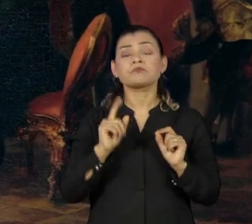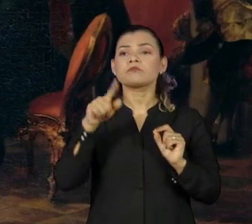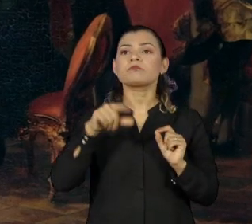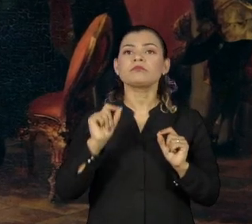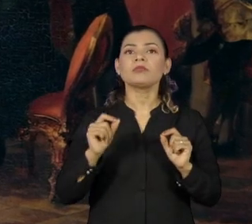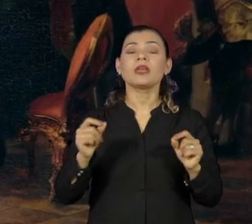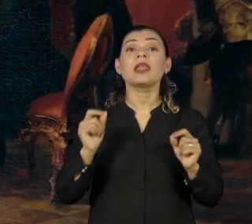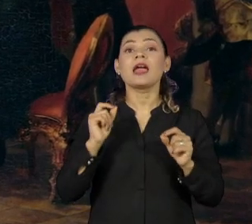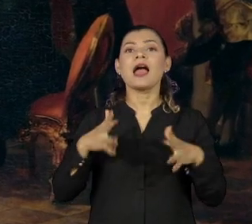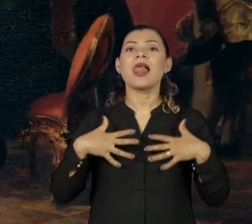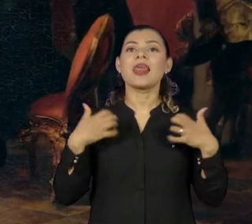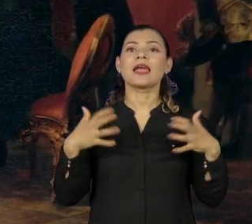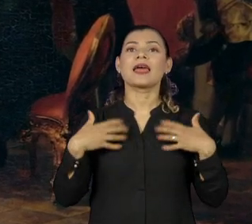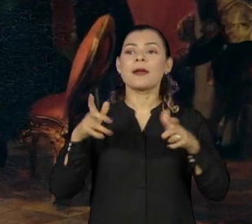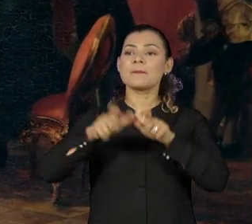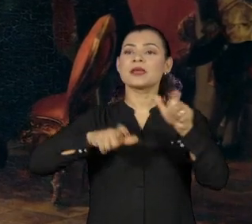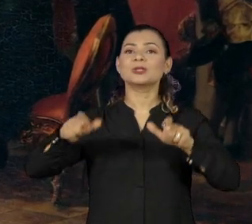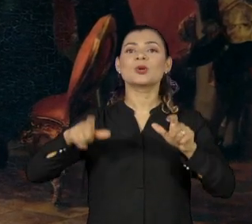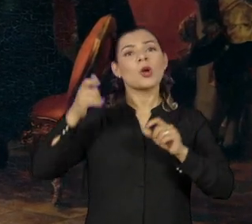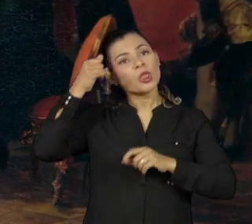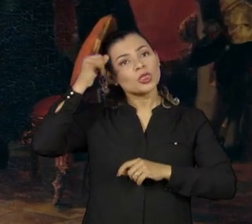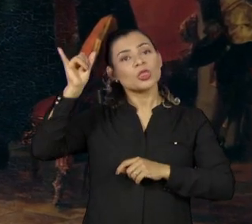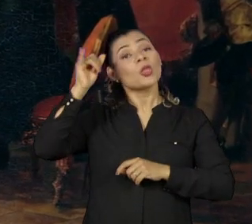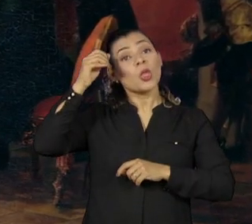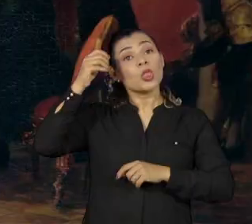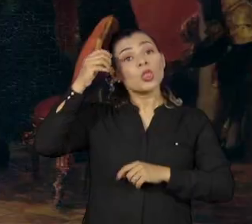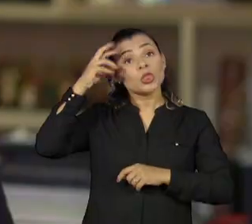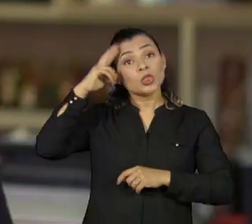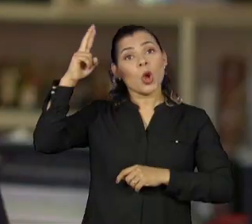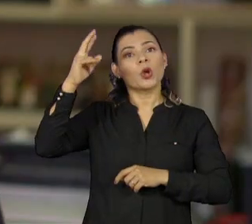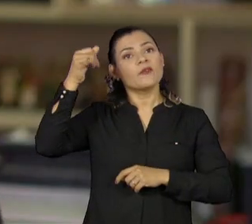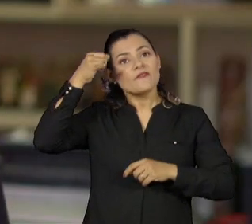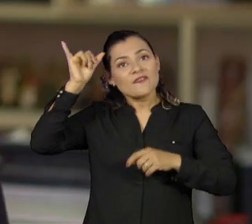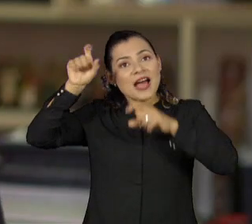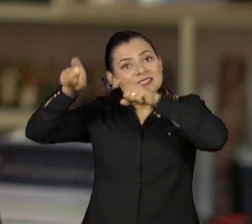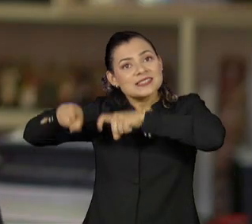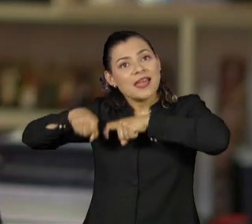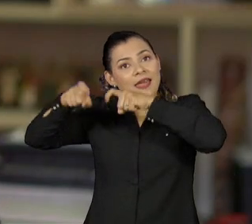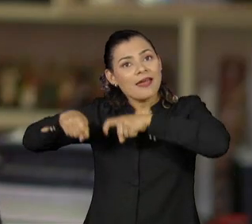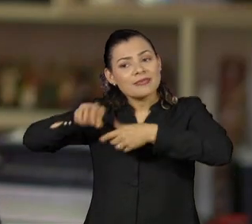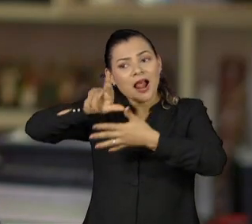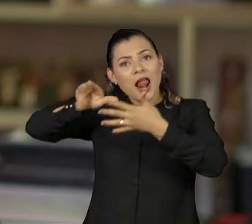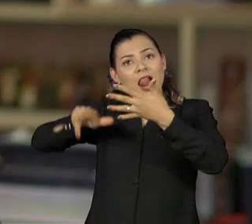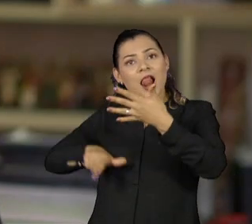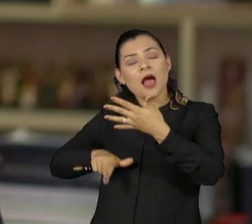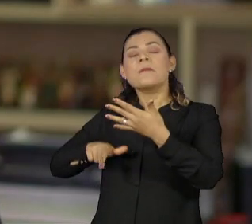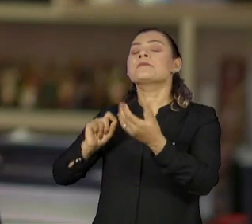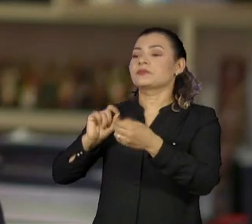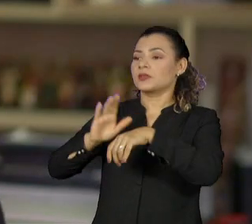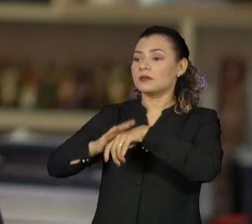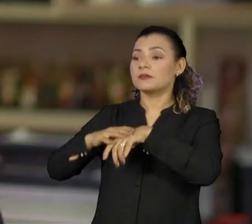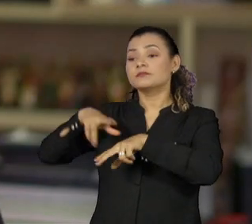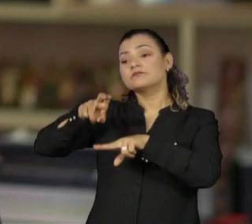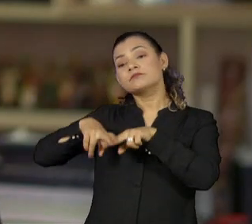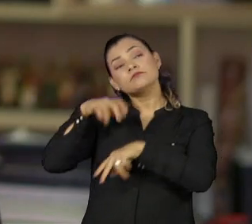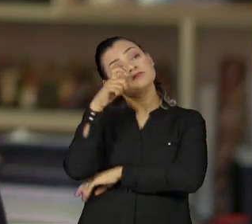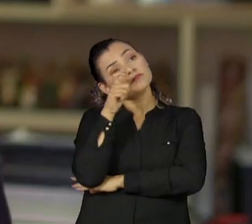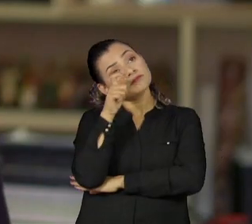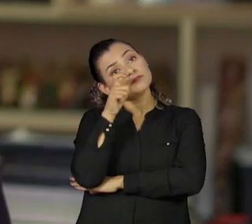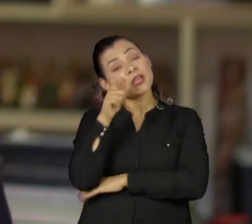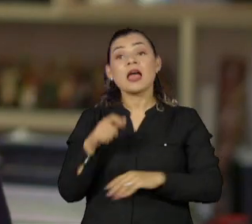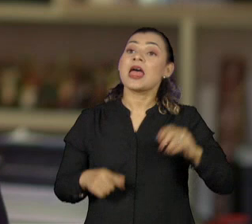alegrar os donos de fazendas, a elite. Como tudo era feito pela mão do